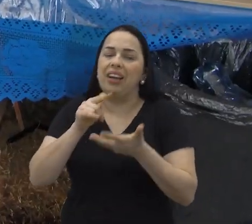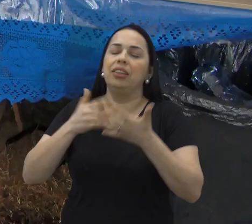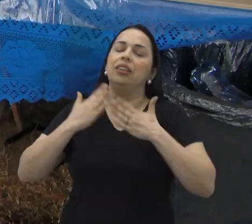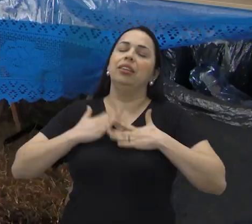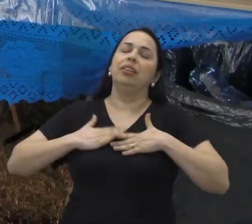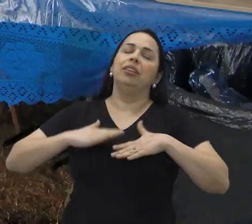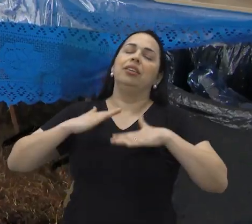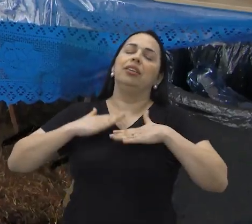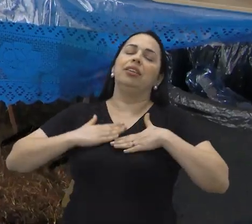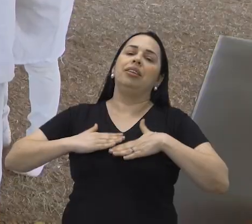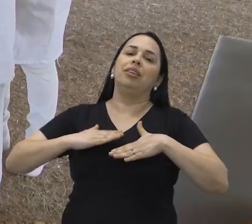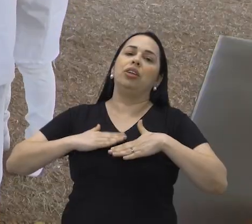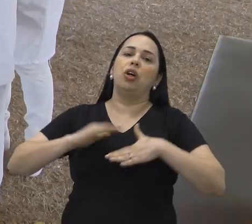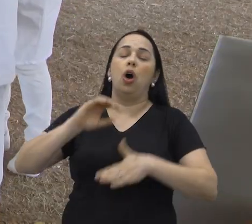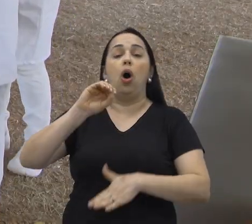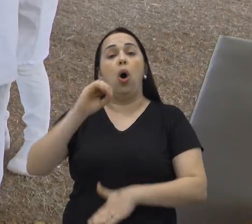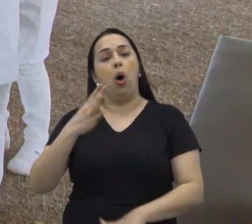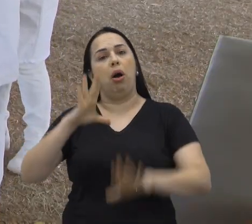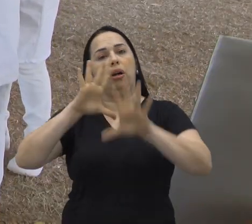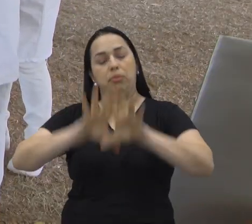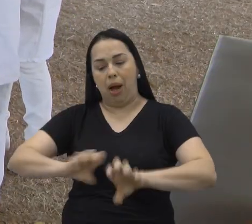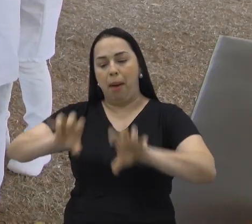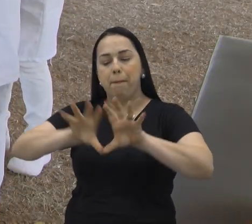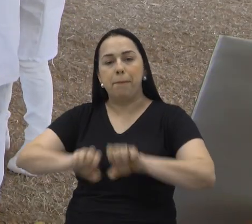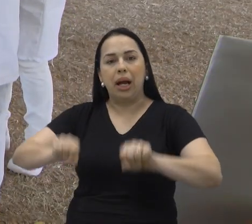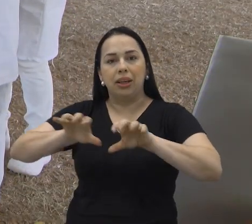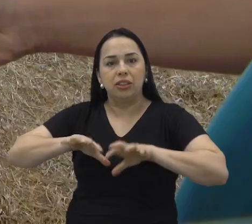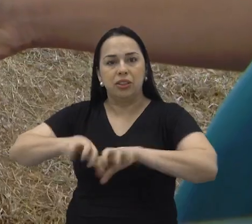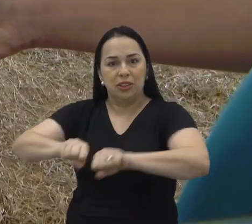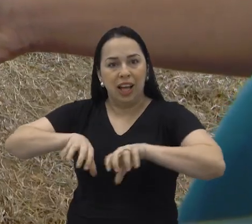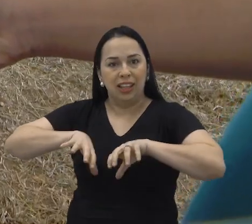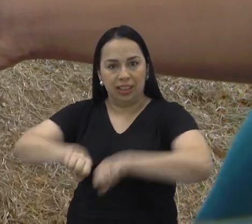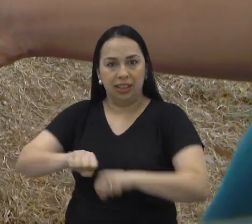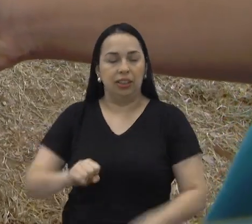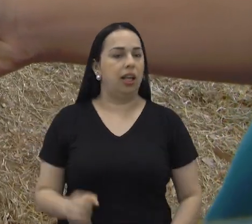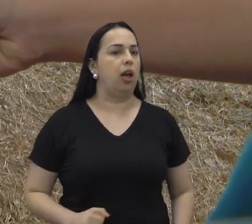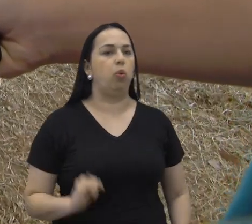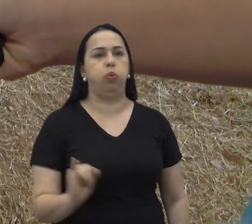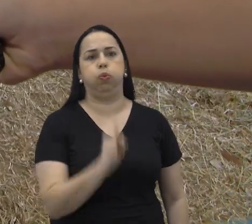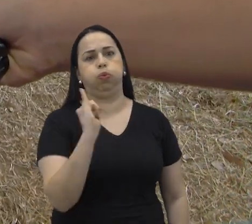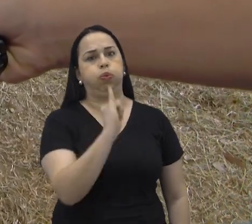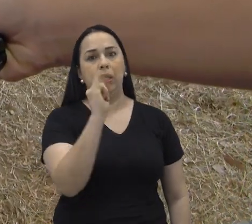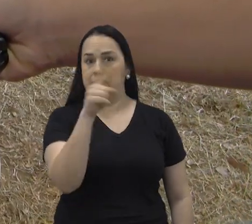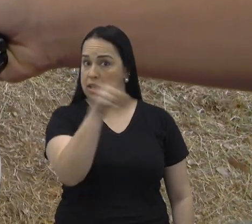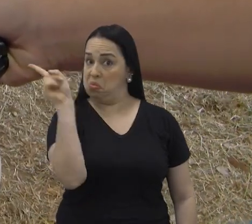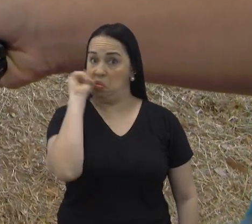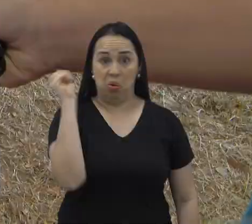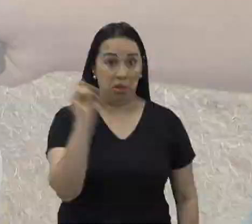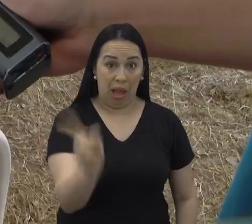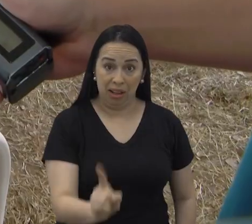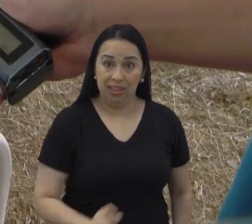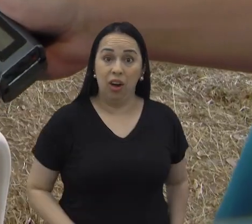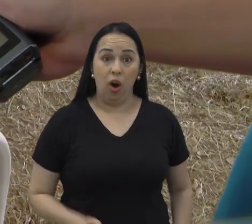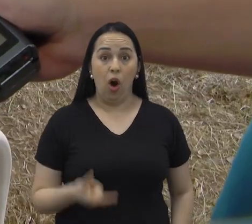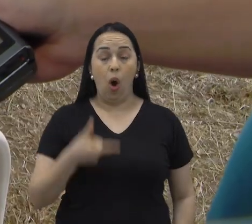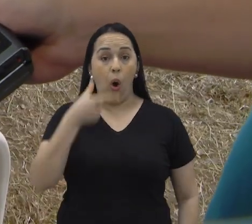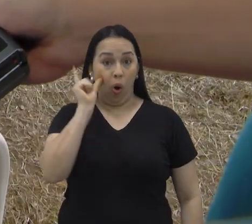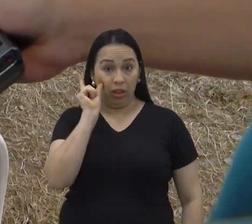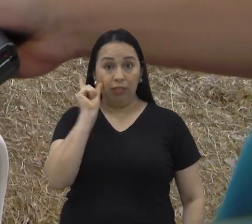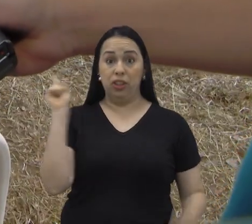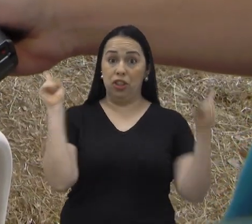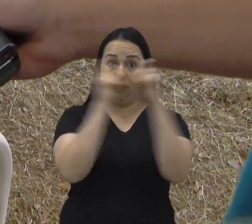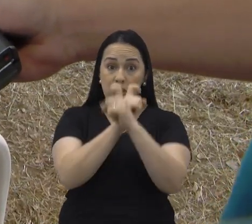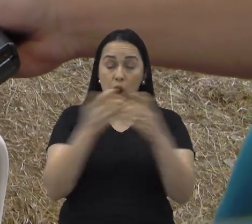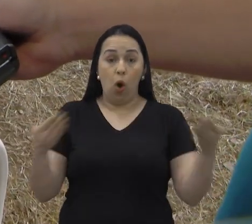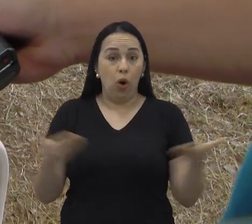água, descansar ou receber uma massagem. Isso aqui é o essencial. Essencial, você não tem noção. Ontem mesmo foi um dia e